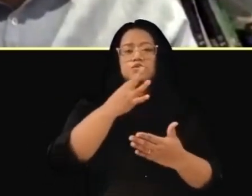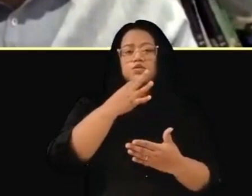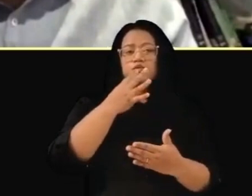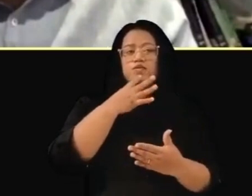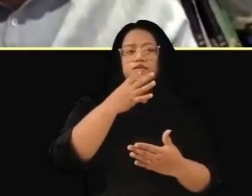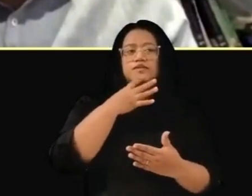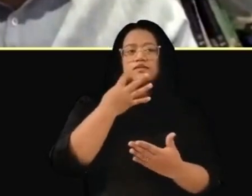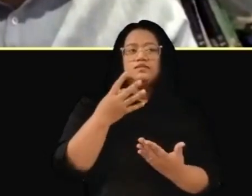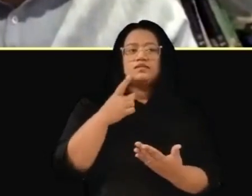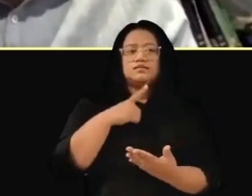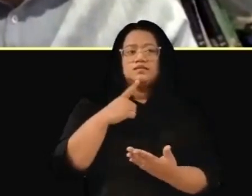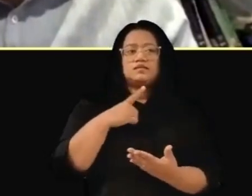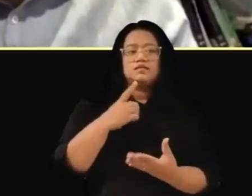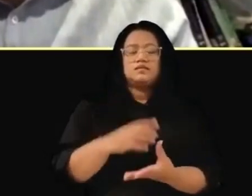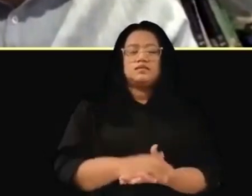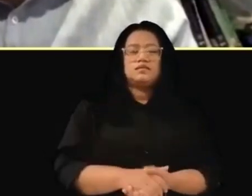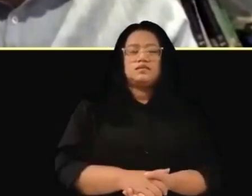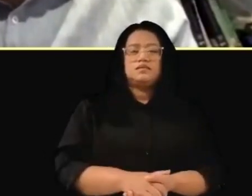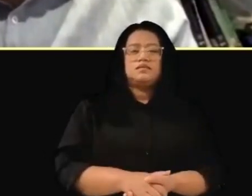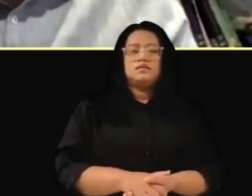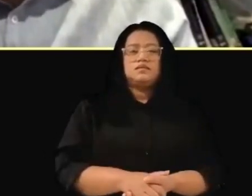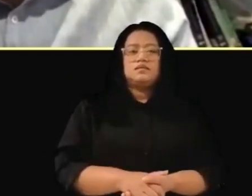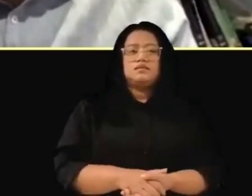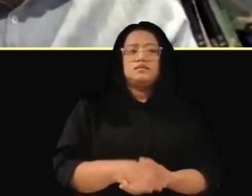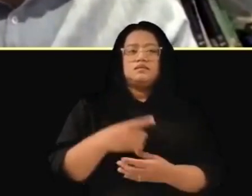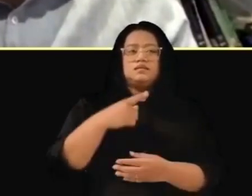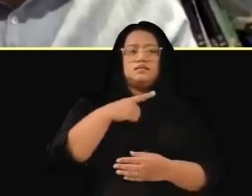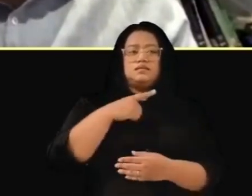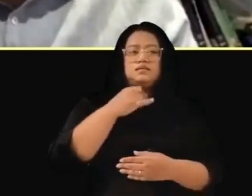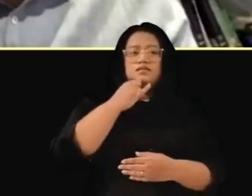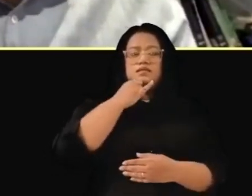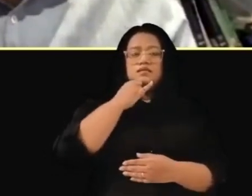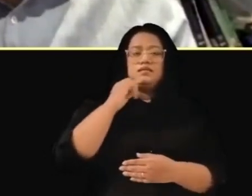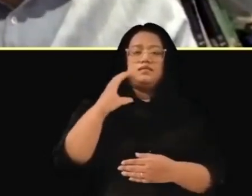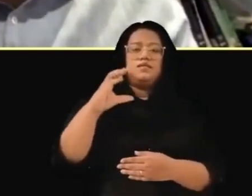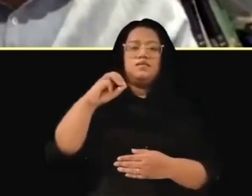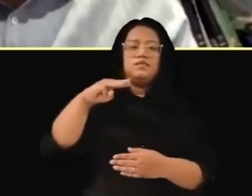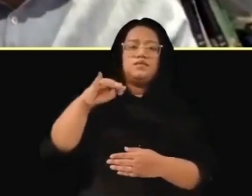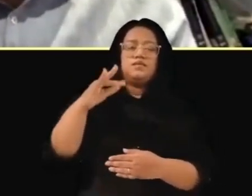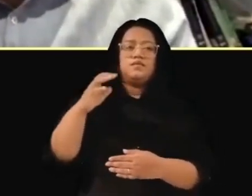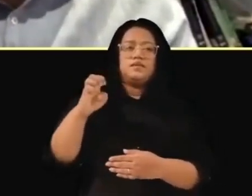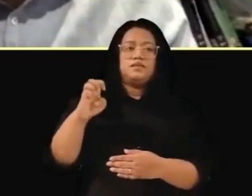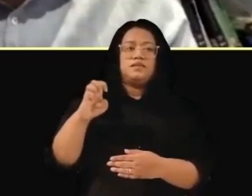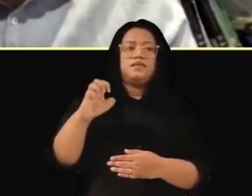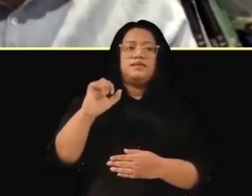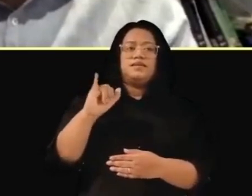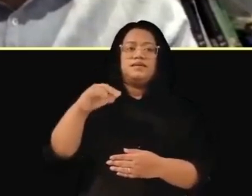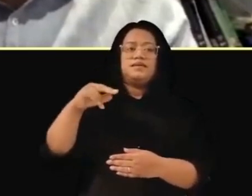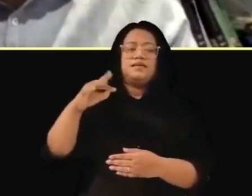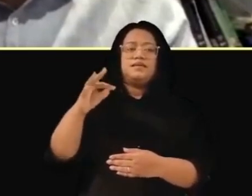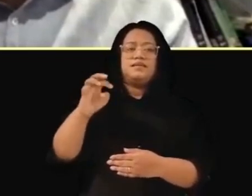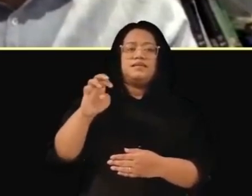né, dessa questão. Existe, por exemplo, o Comitê Intergovernamental da